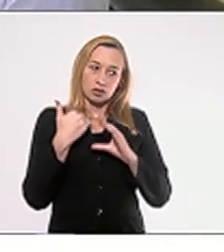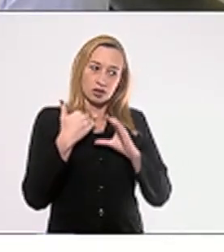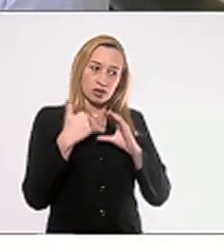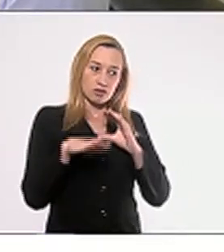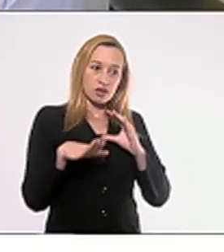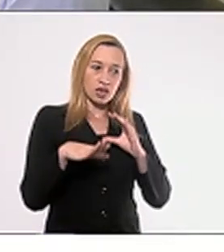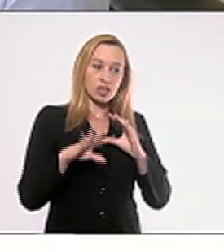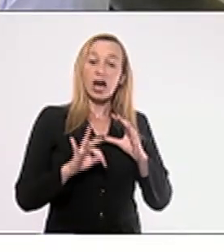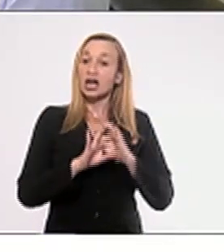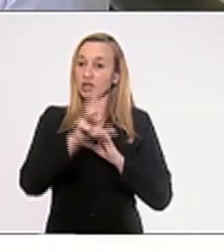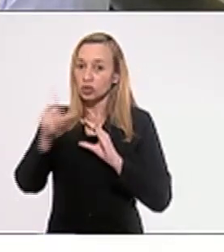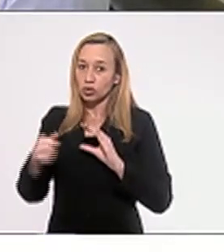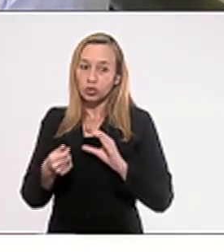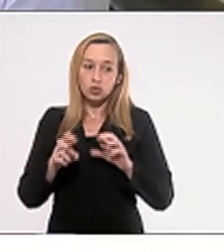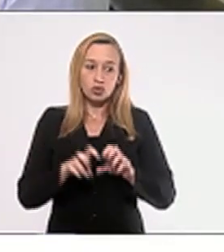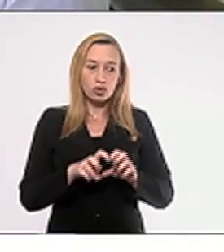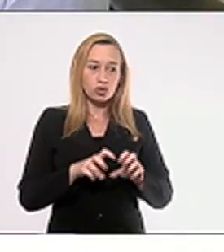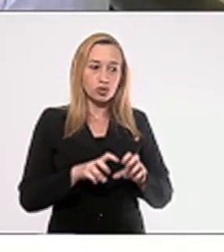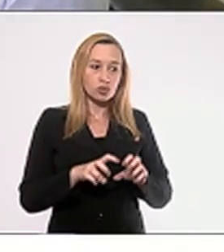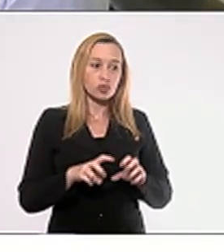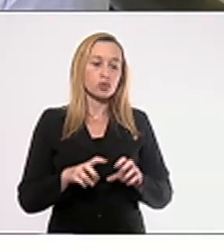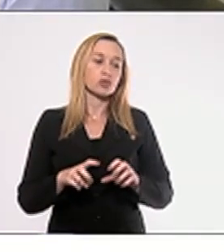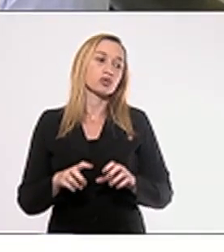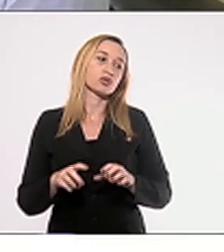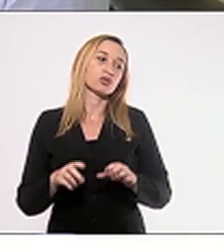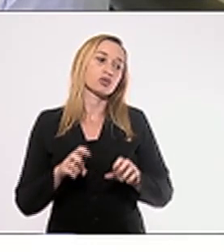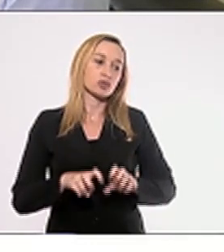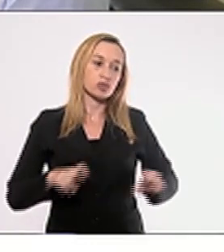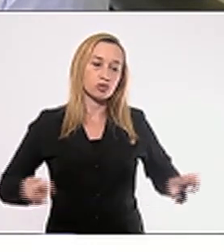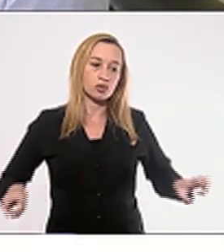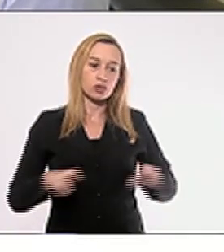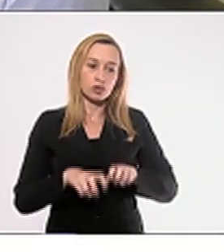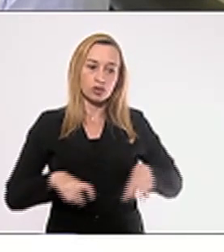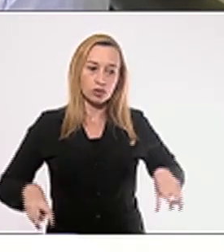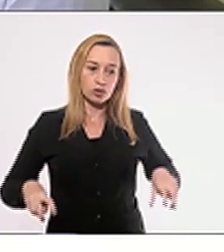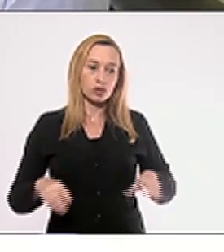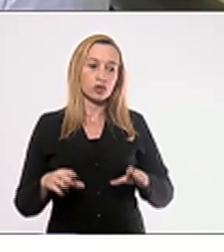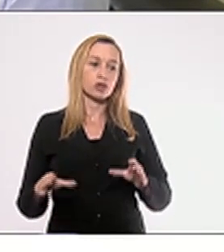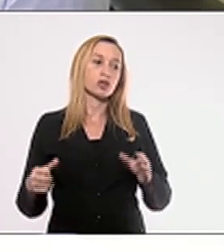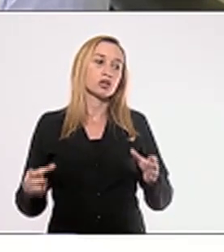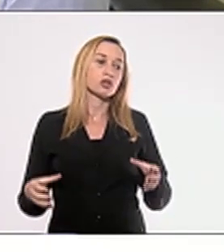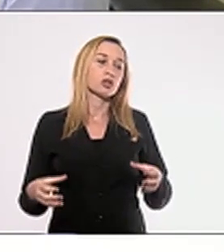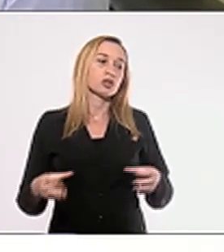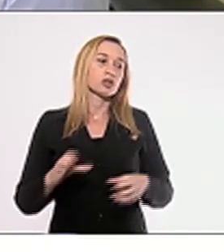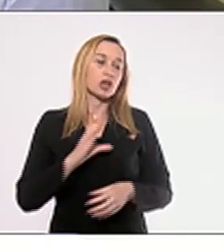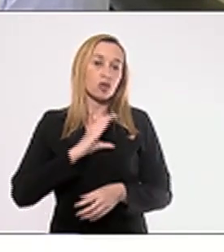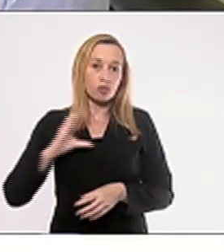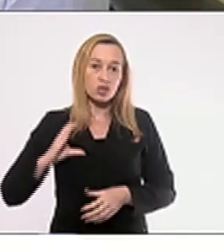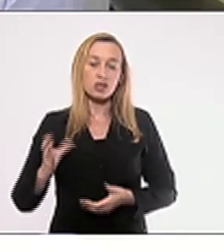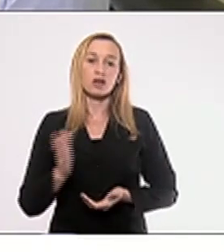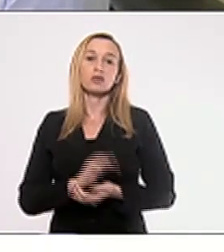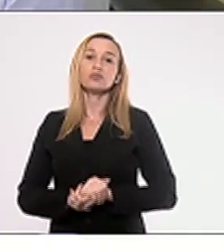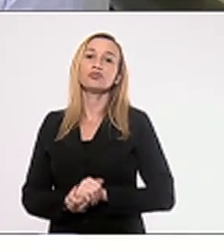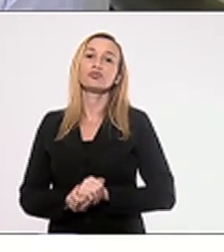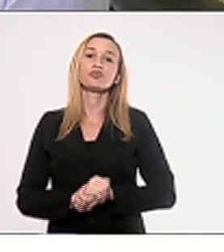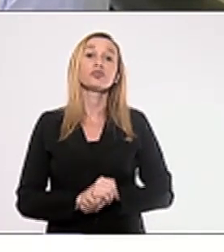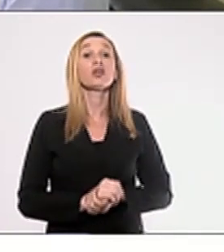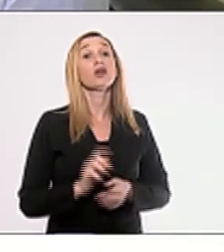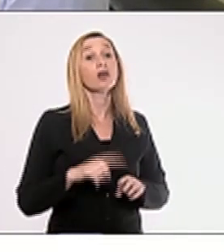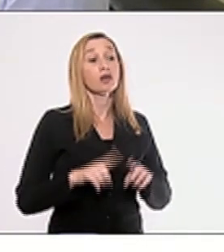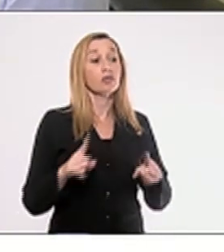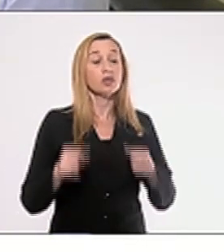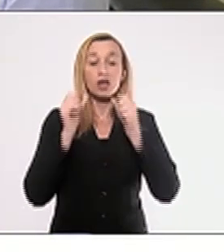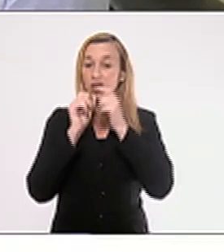membros da comissão, a assessoria está tirando cópia para mandar para todo mundo. Okay. Mas era a maioria